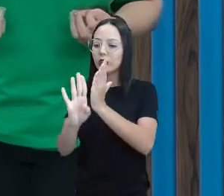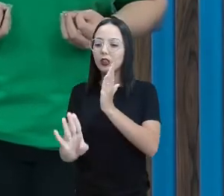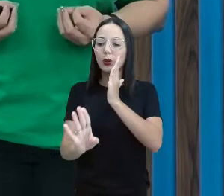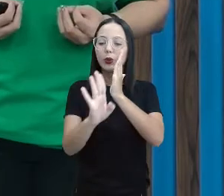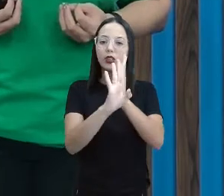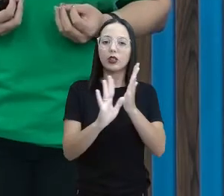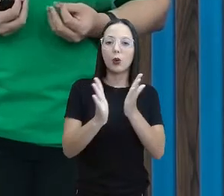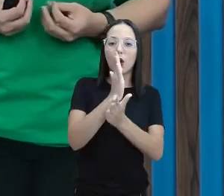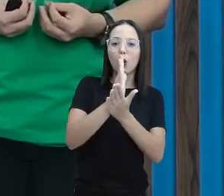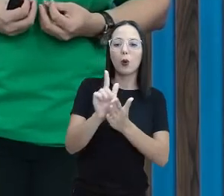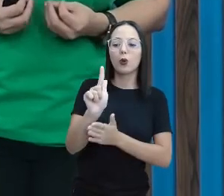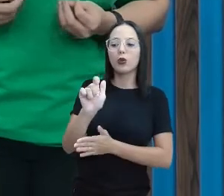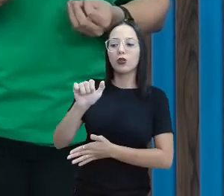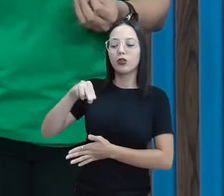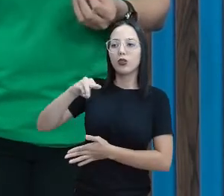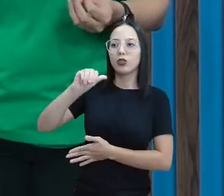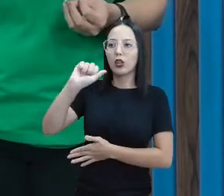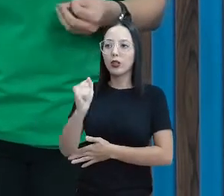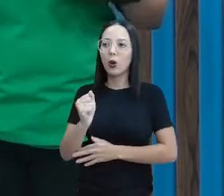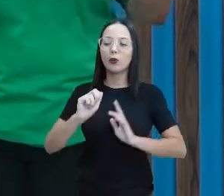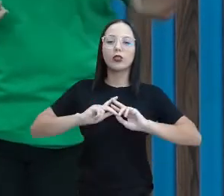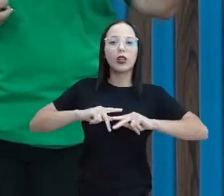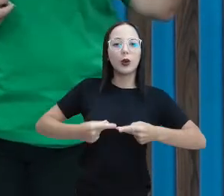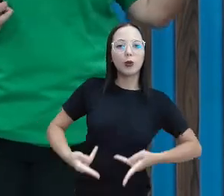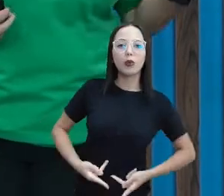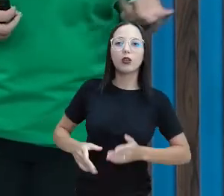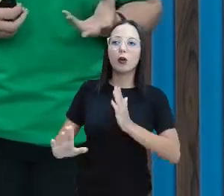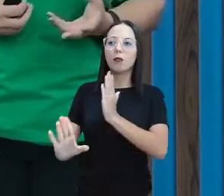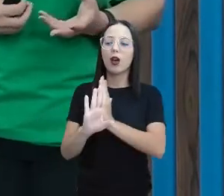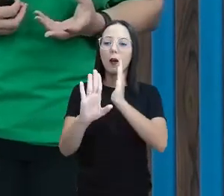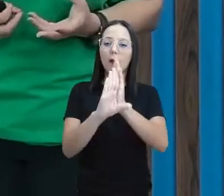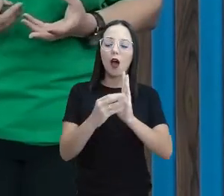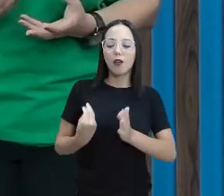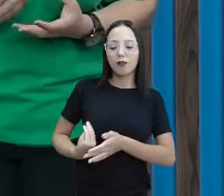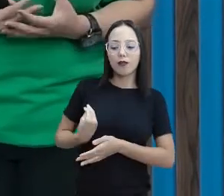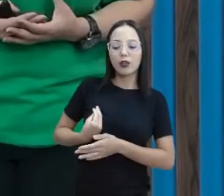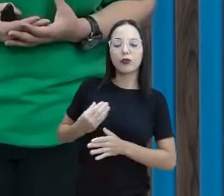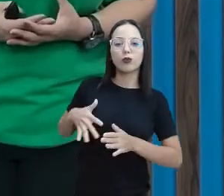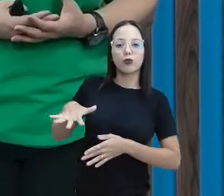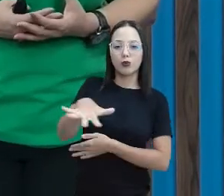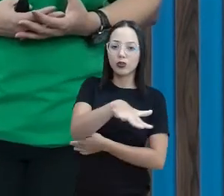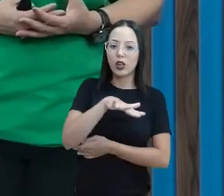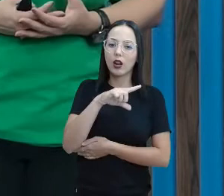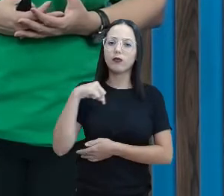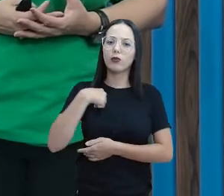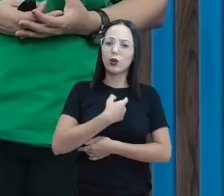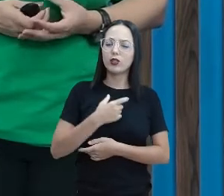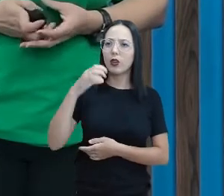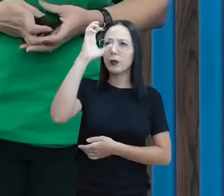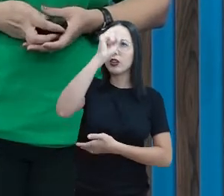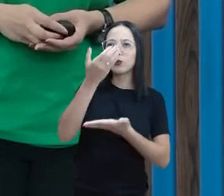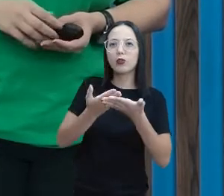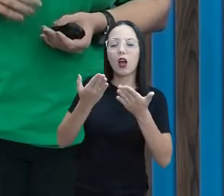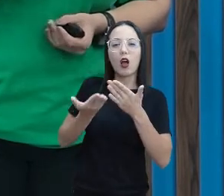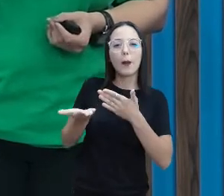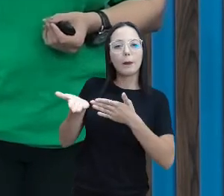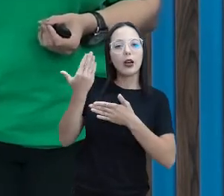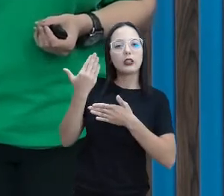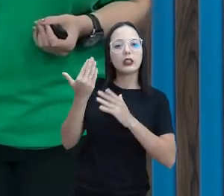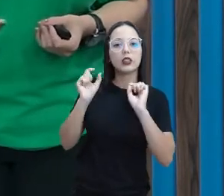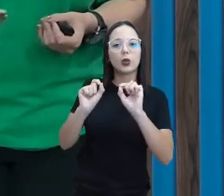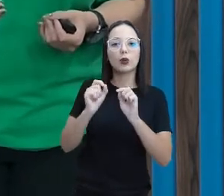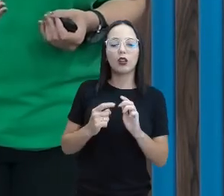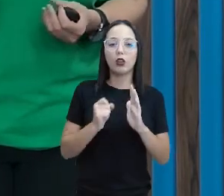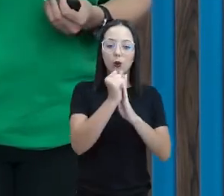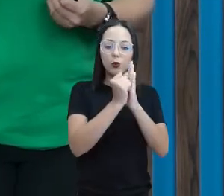o genoma dos seres humanos, né? Dos seres vivos no geral. A gente viu na última aula isso, né? Que desde a década